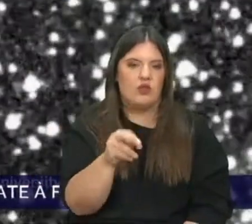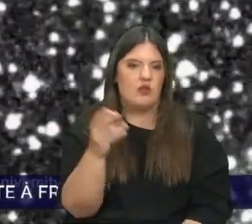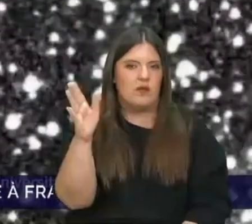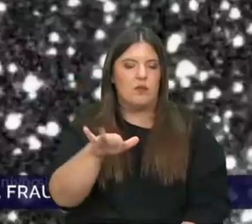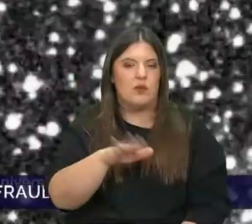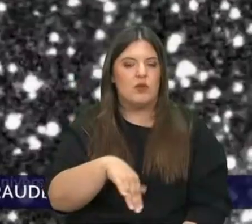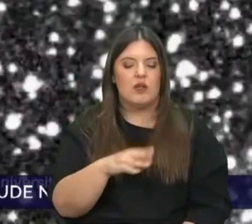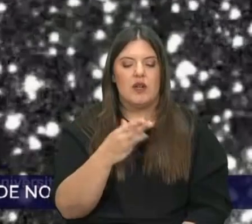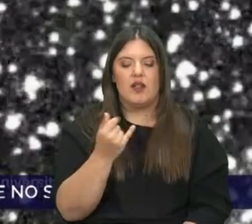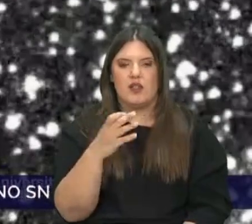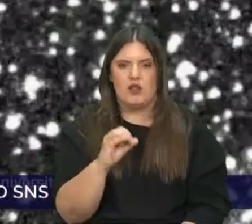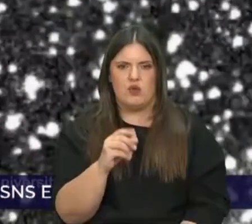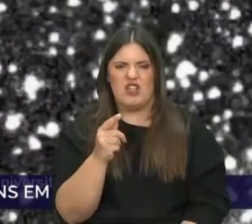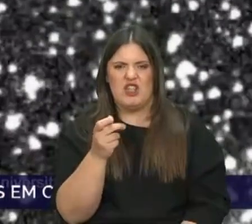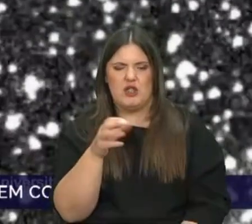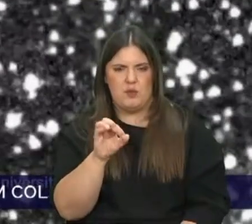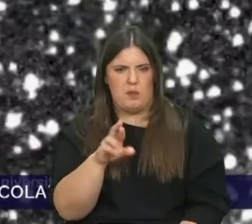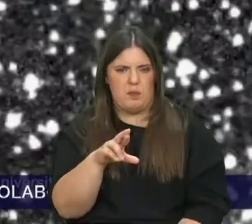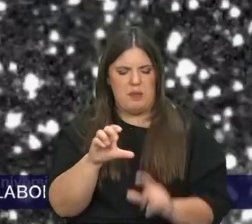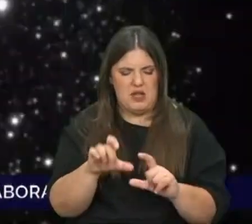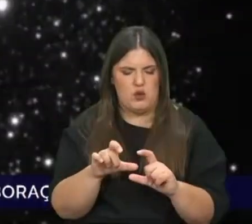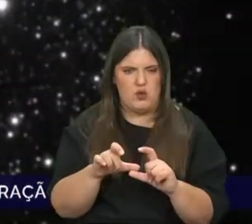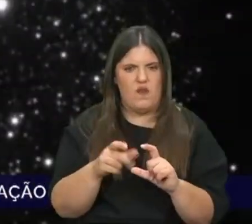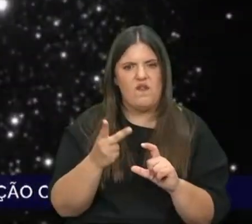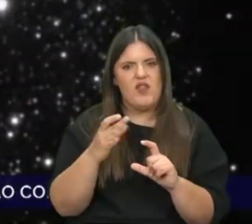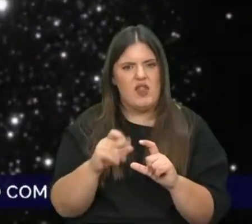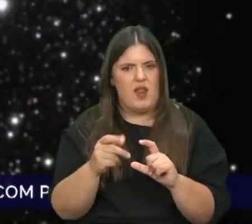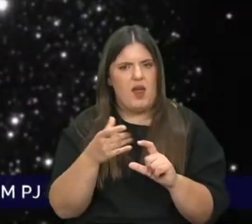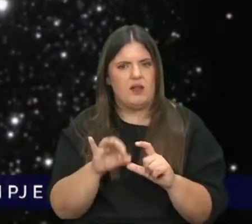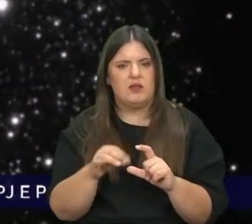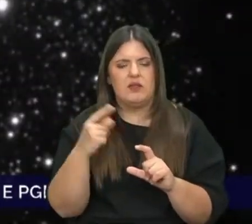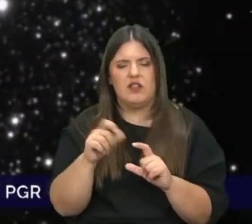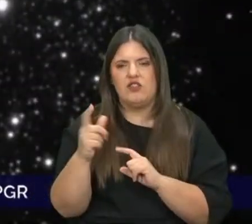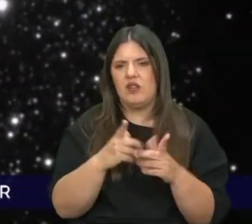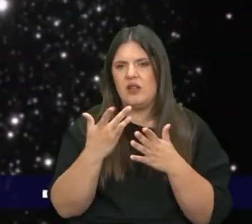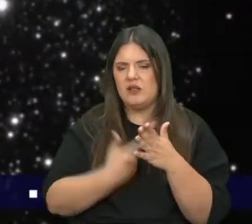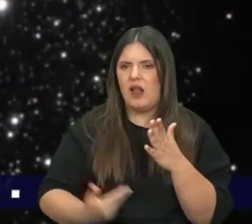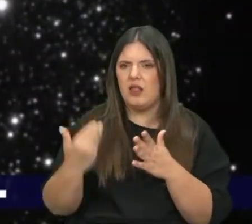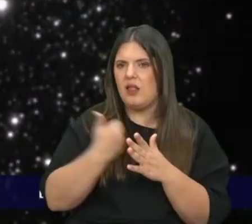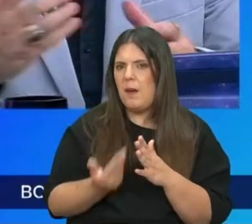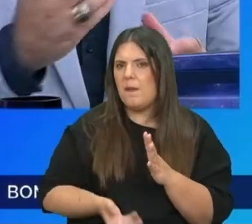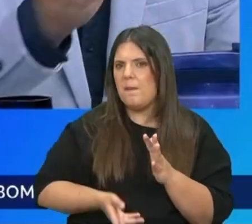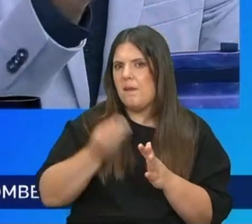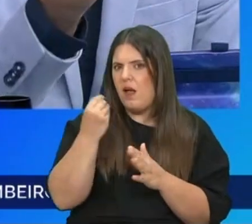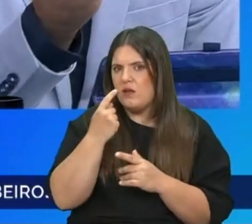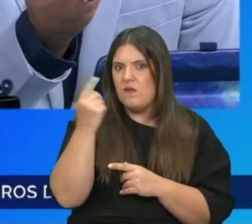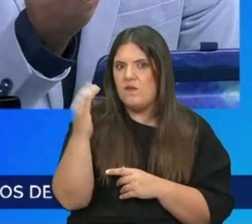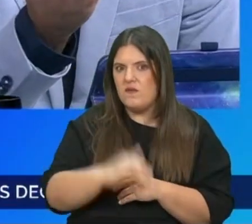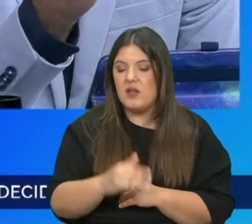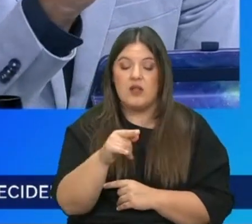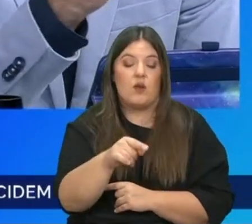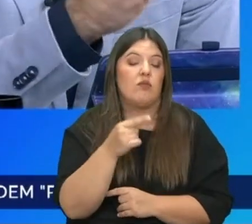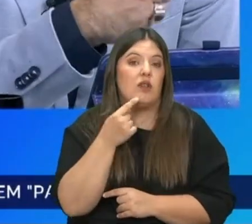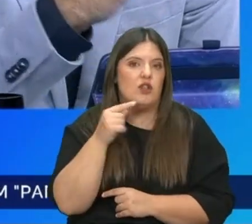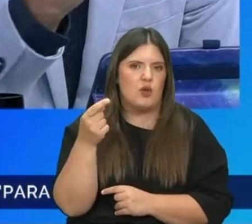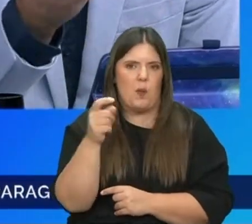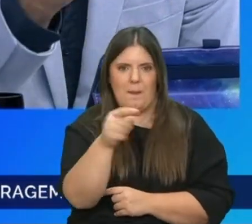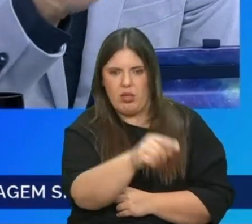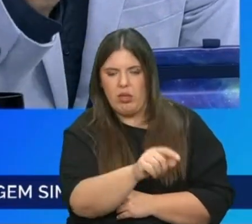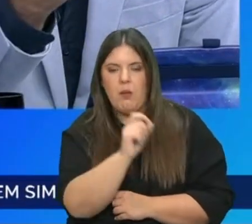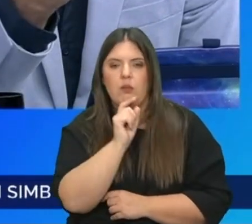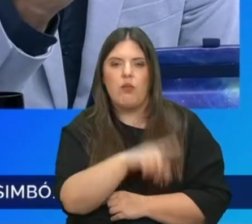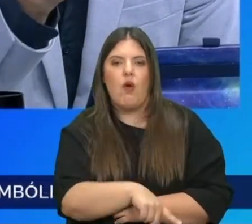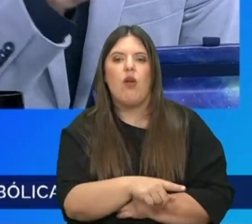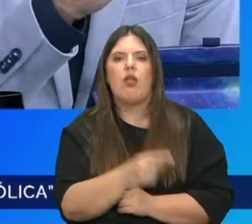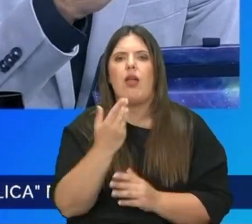chamada o disco espesso da Via Láctea. É uma zona da nossa galáxia habitada por estrelas mais antigas e, portanto, este cometa também pode ser um